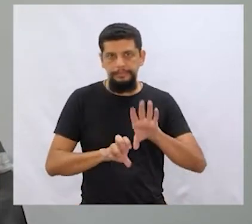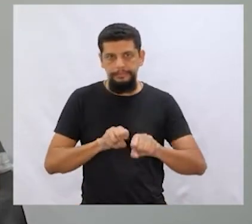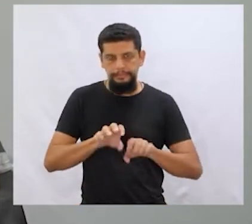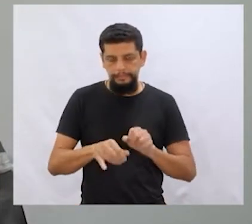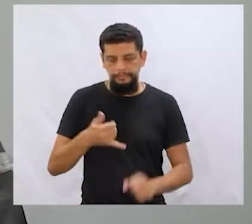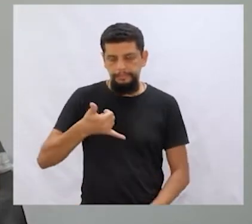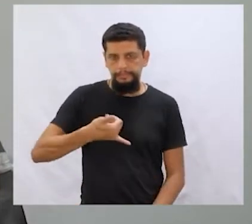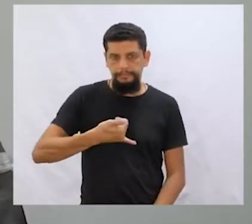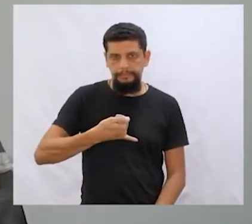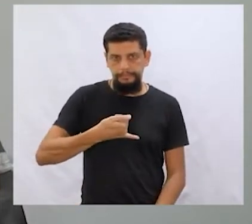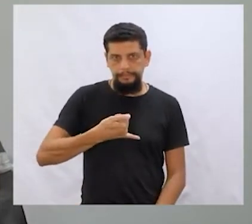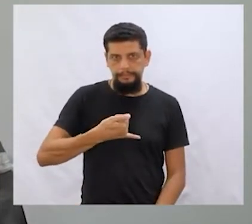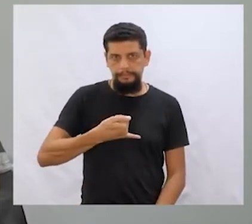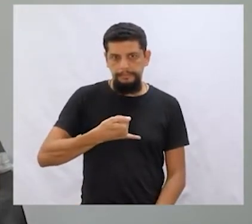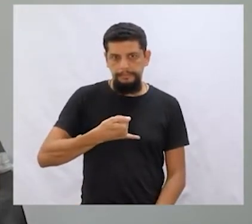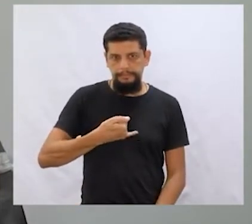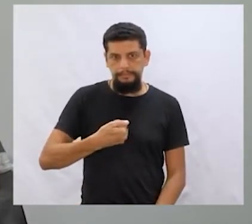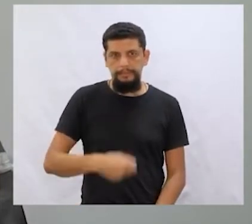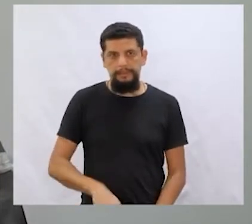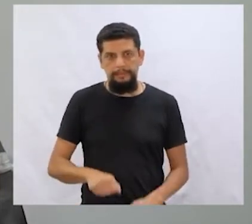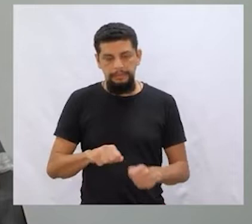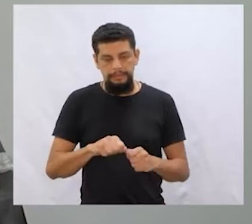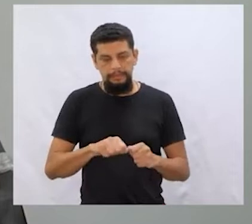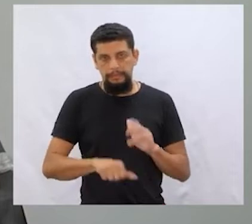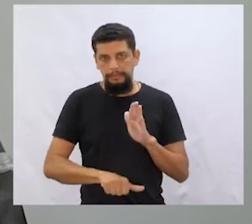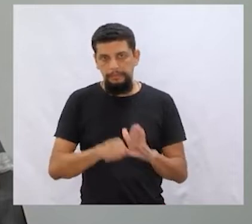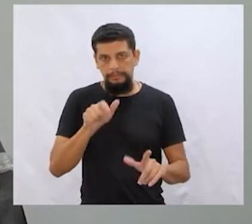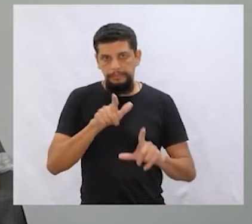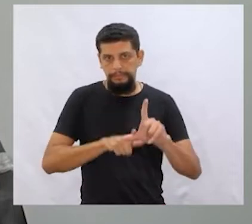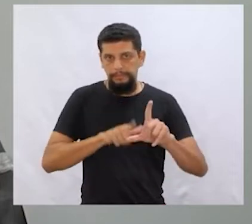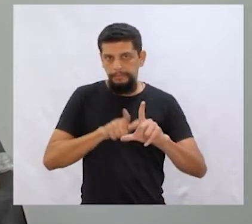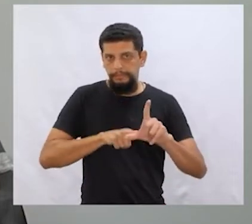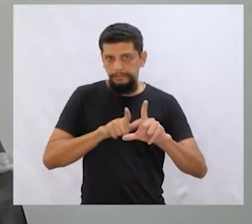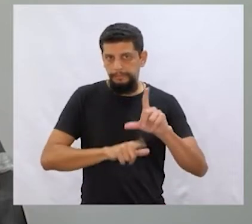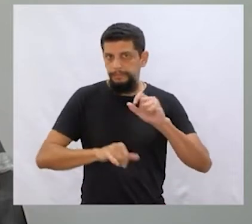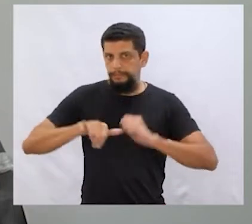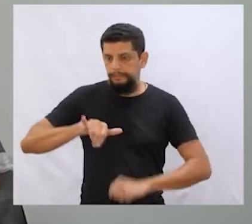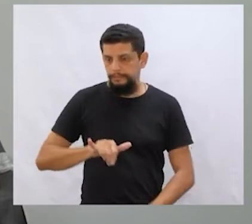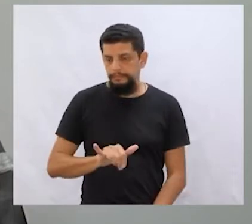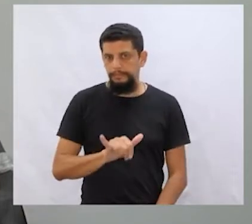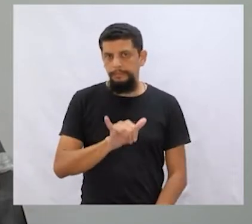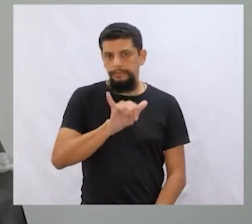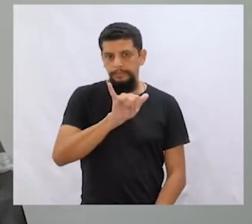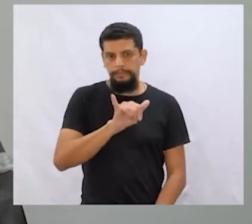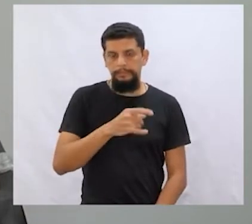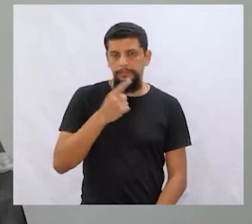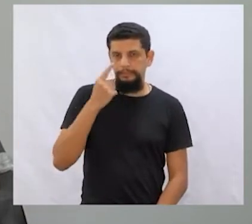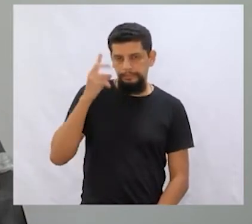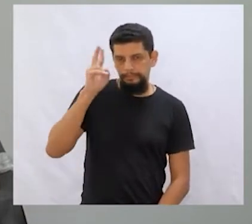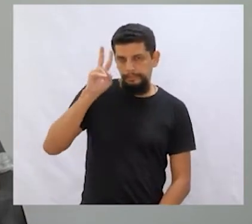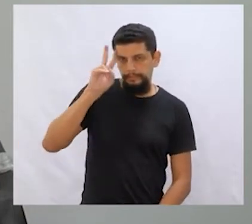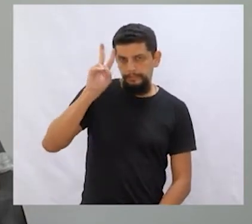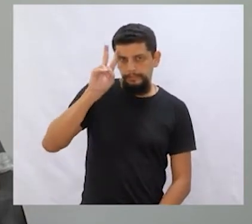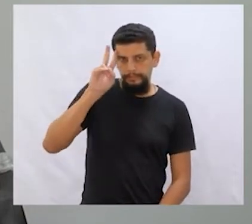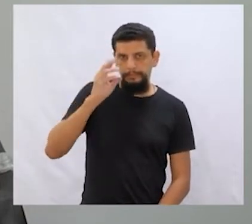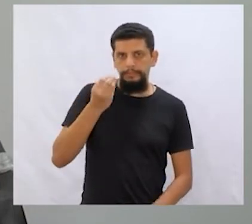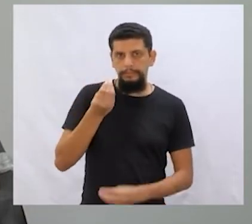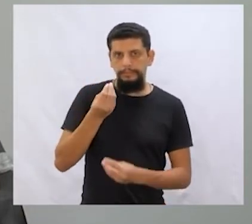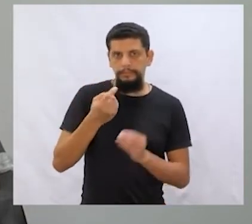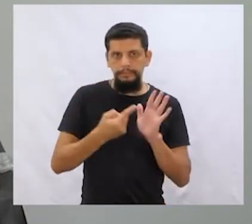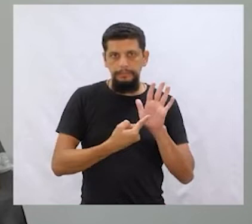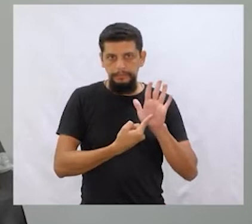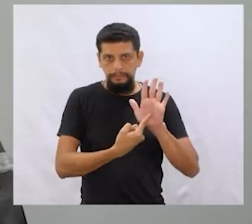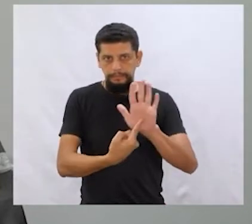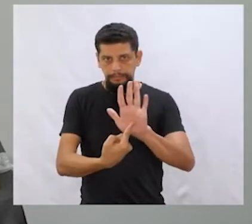aqui a caneta. Então, para fazer a primeira letra é a letra Y. A letra Y, lembra lá como é que eu